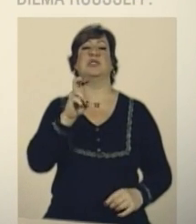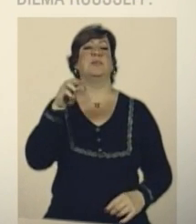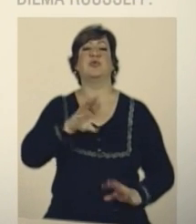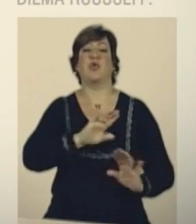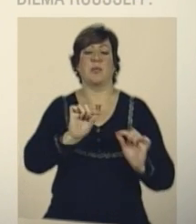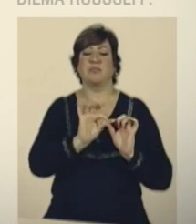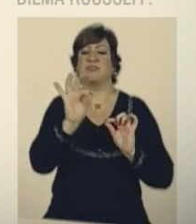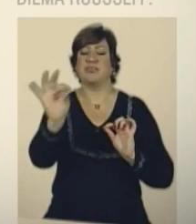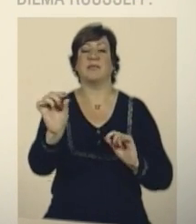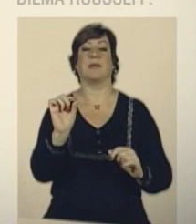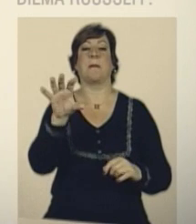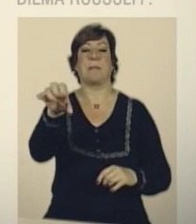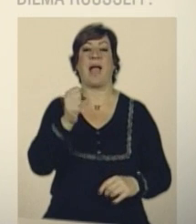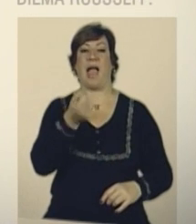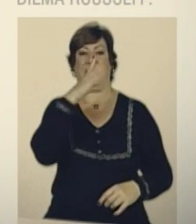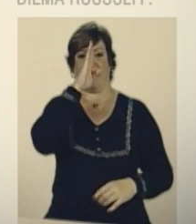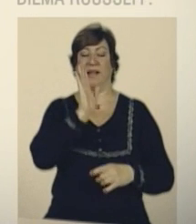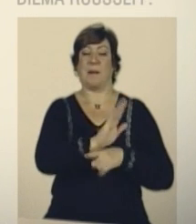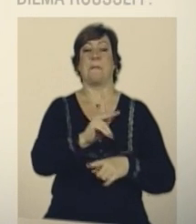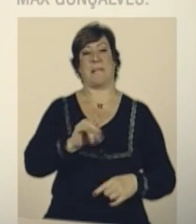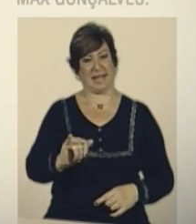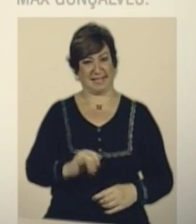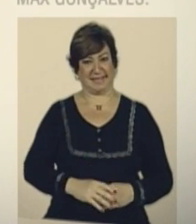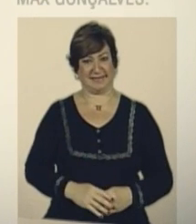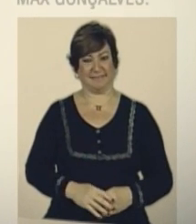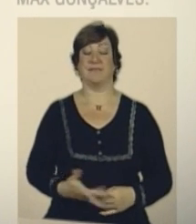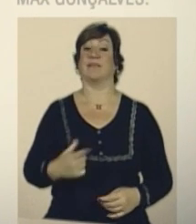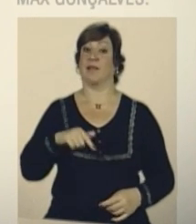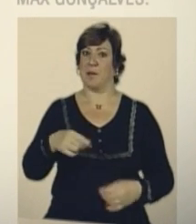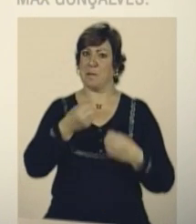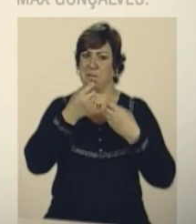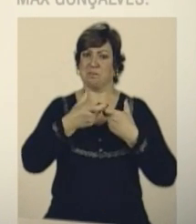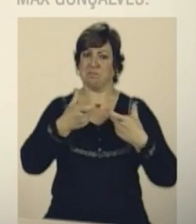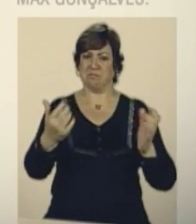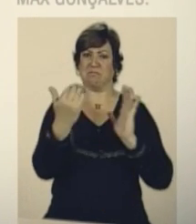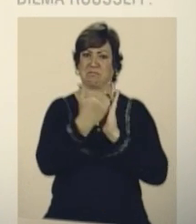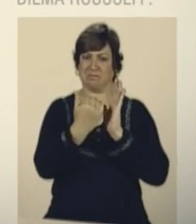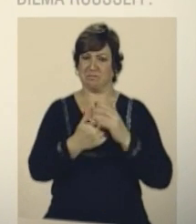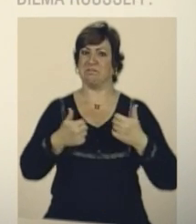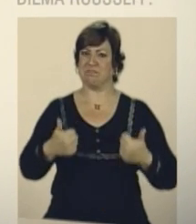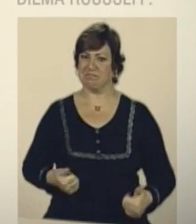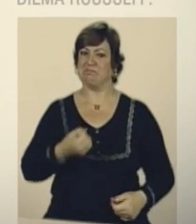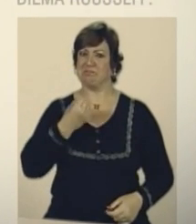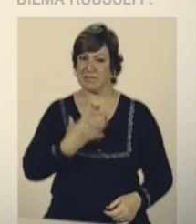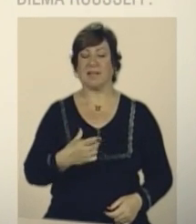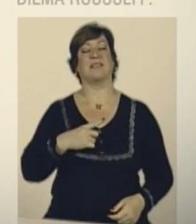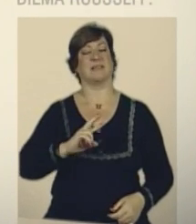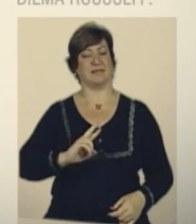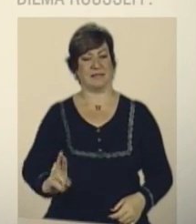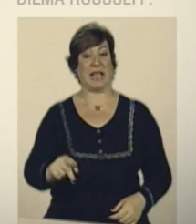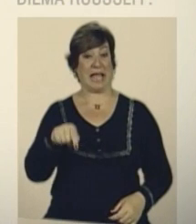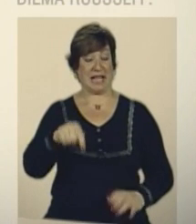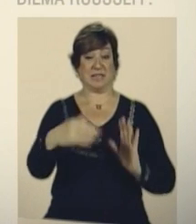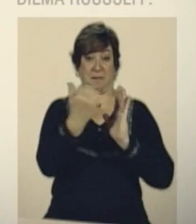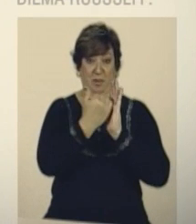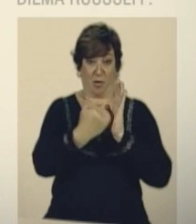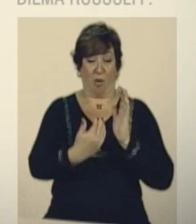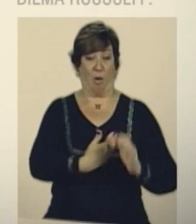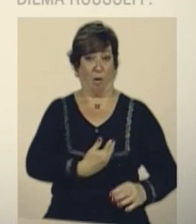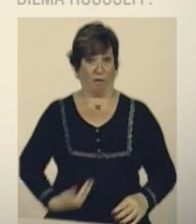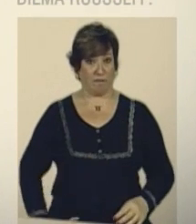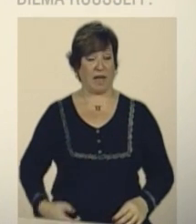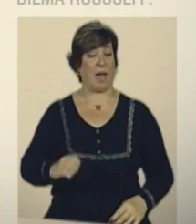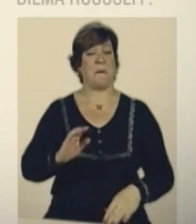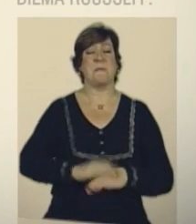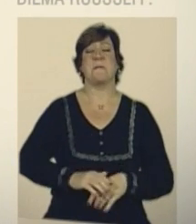para ir até a farmácia e pegar os remédios do pai é um grande programa presidenta olha Max esse programa do governo é